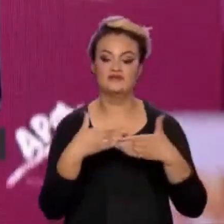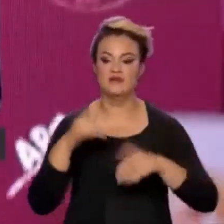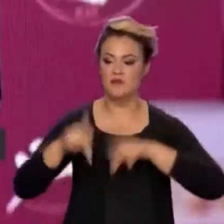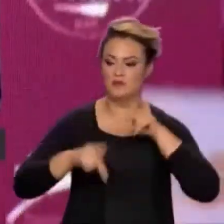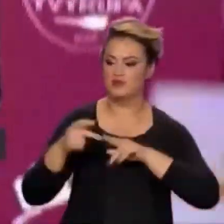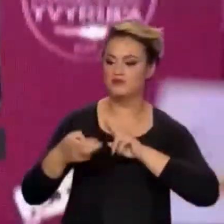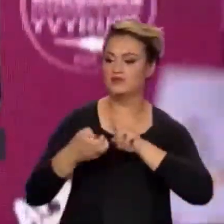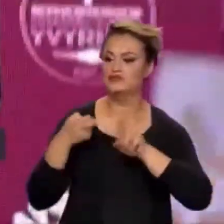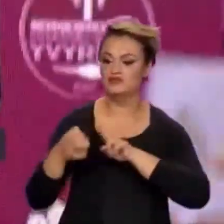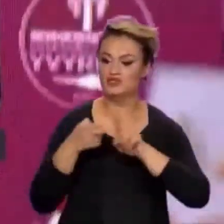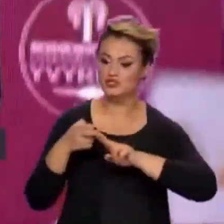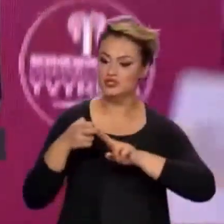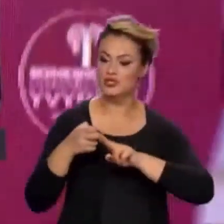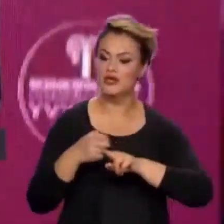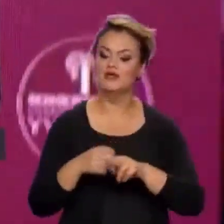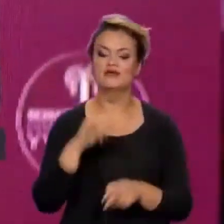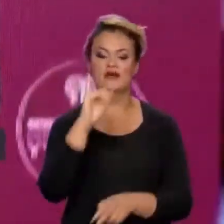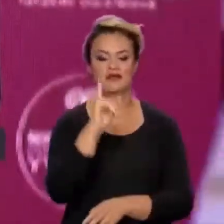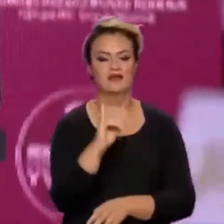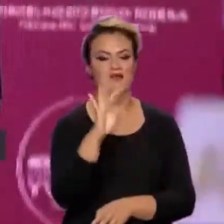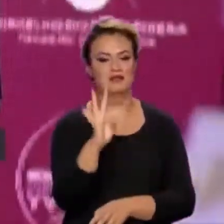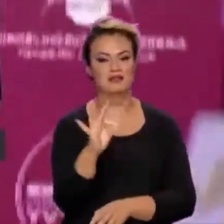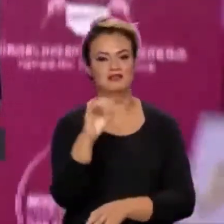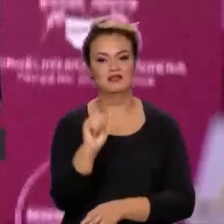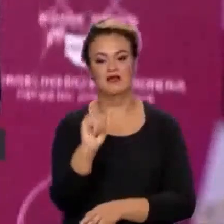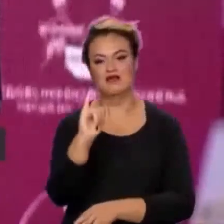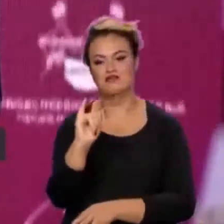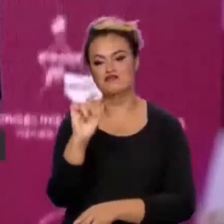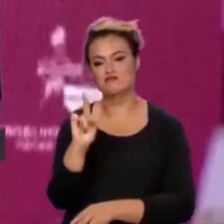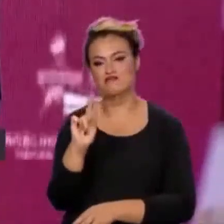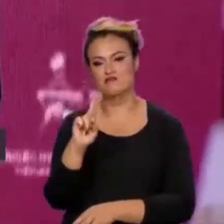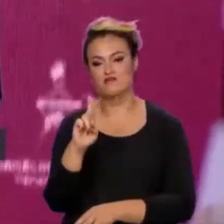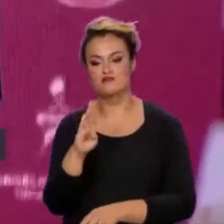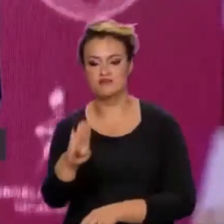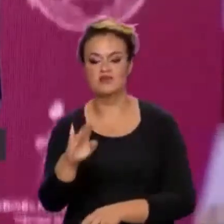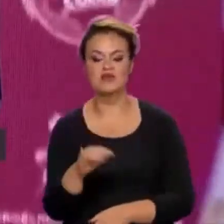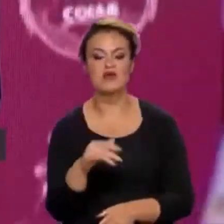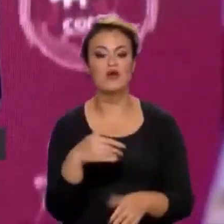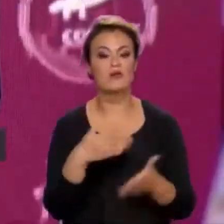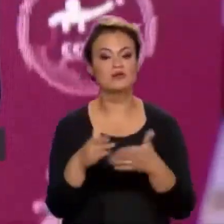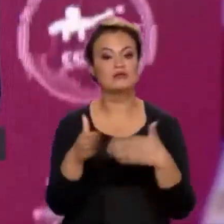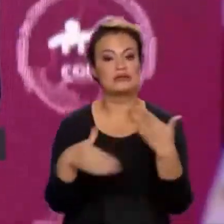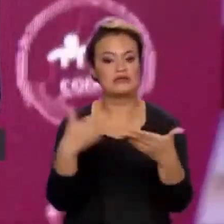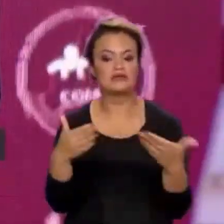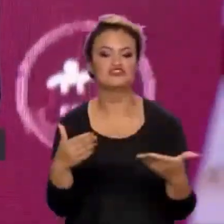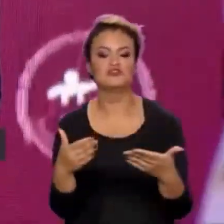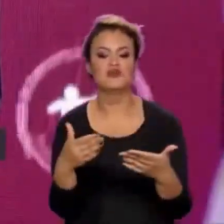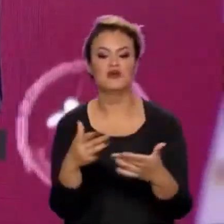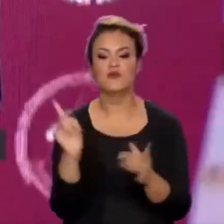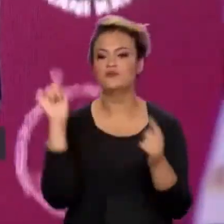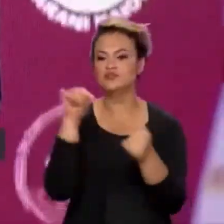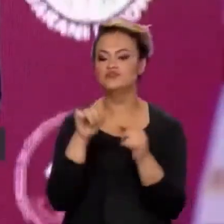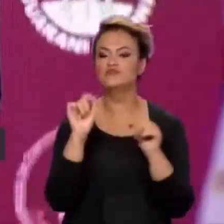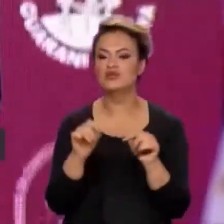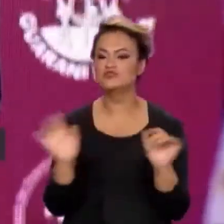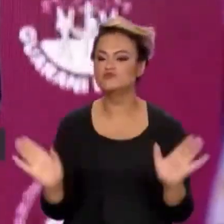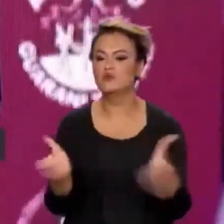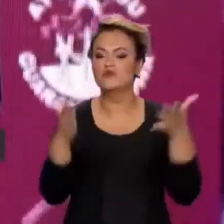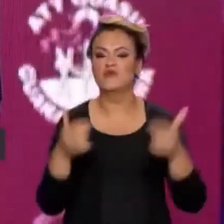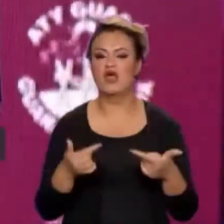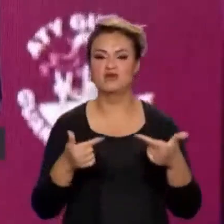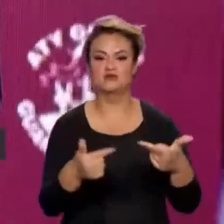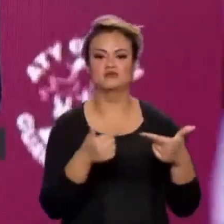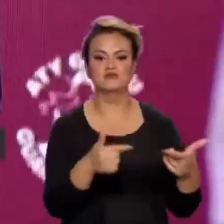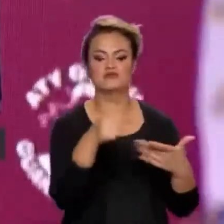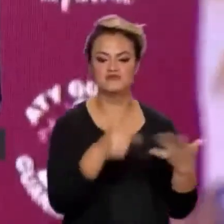Povos Indígenas e a Itaipu Binacional iniciaram tratativas com o intuito de promover